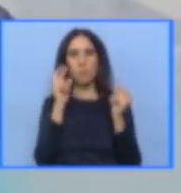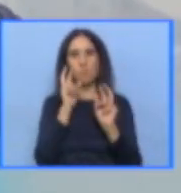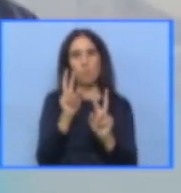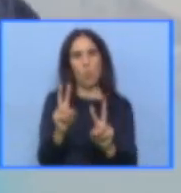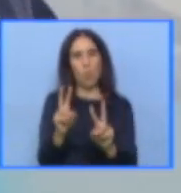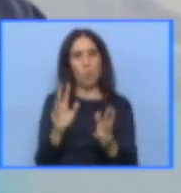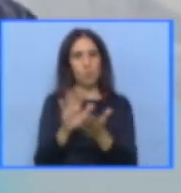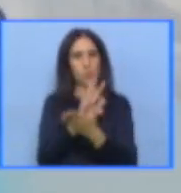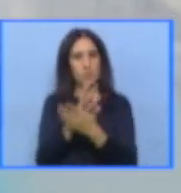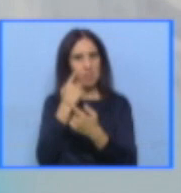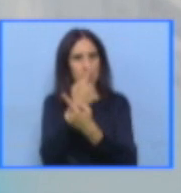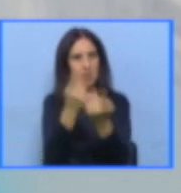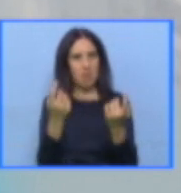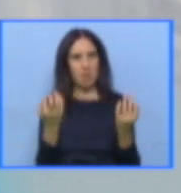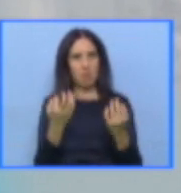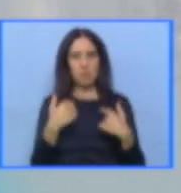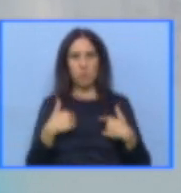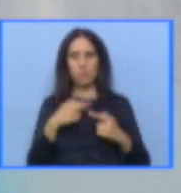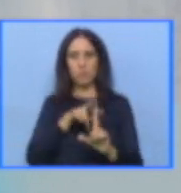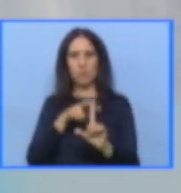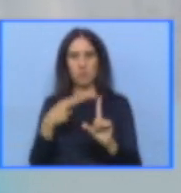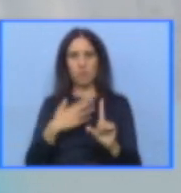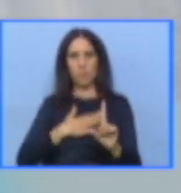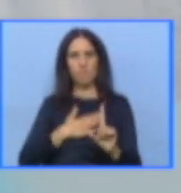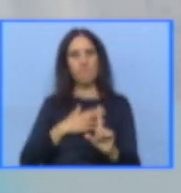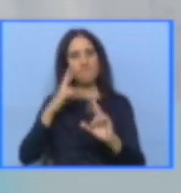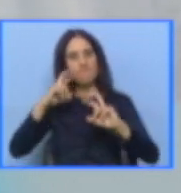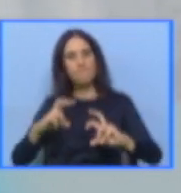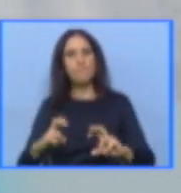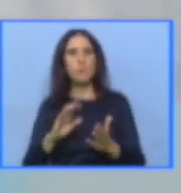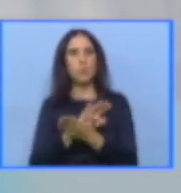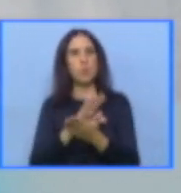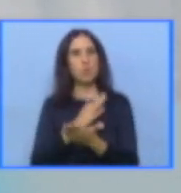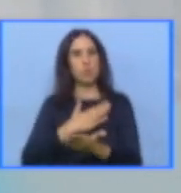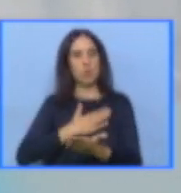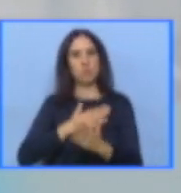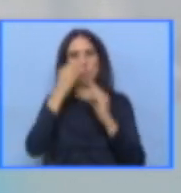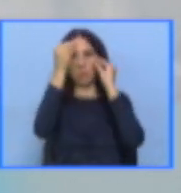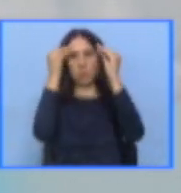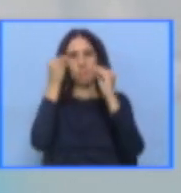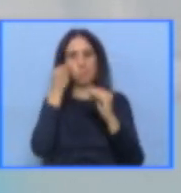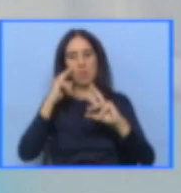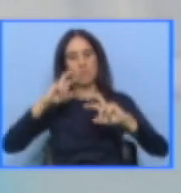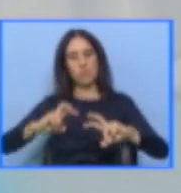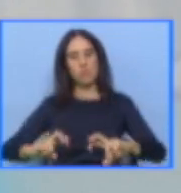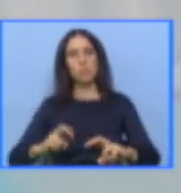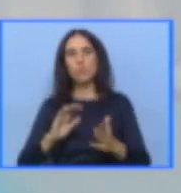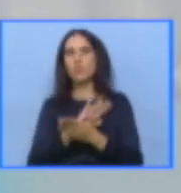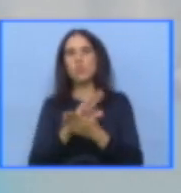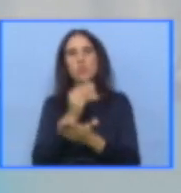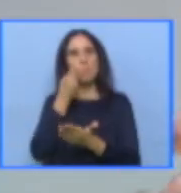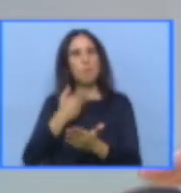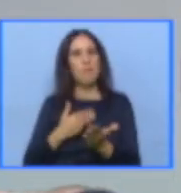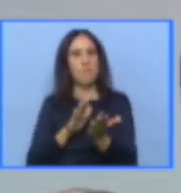está noticiado. Aliás, a minha perspectiva é muito... Claro. A minha abordagem é jornalística. Eu sou jornalista, portanto, a minha abordagem na investigação é muito jornalística, é